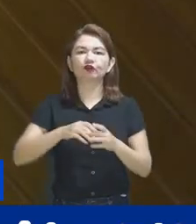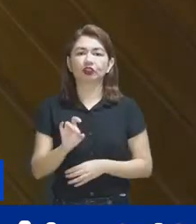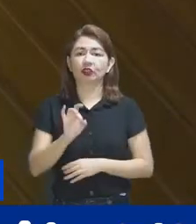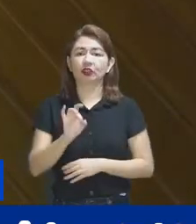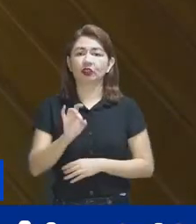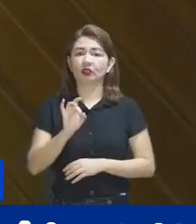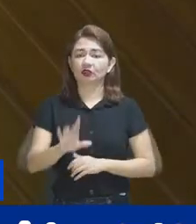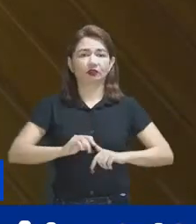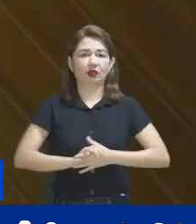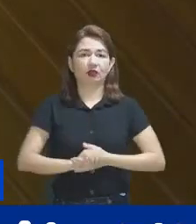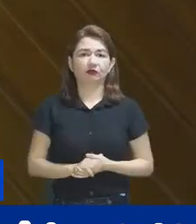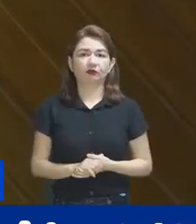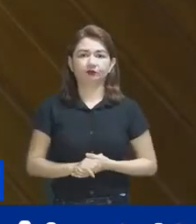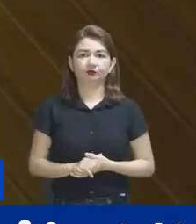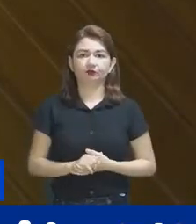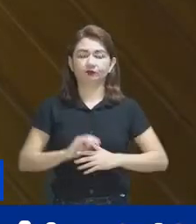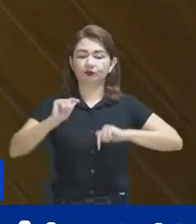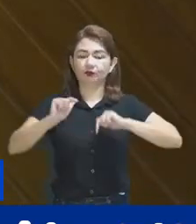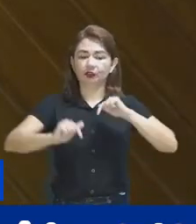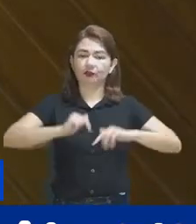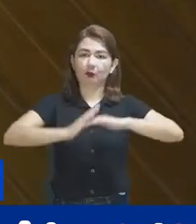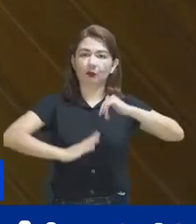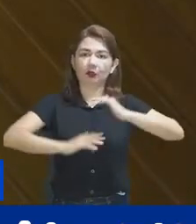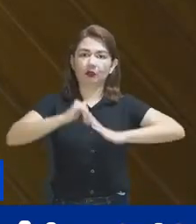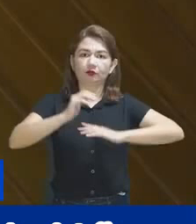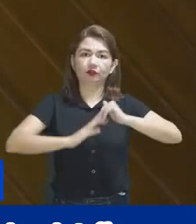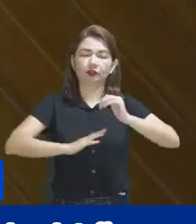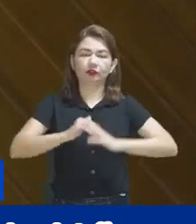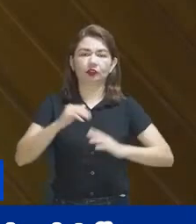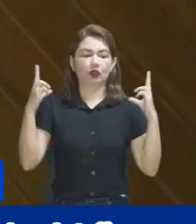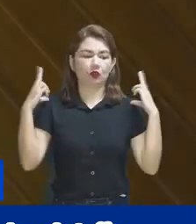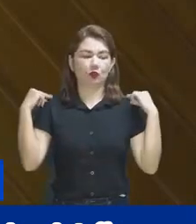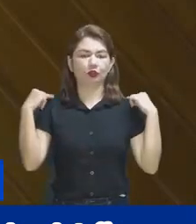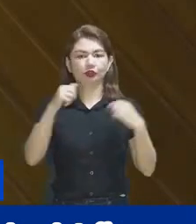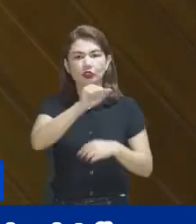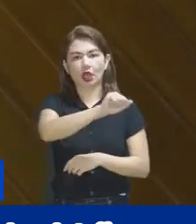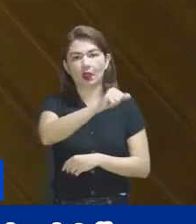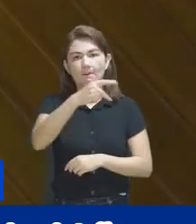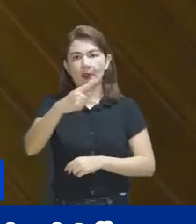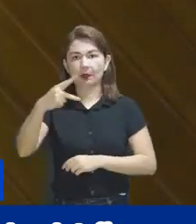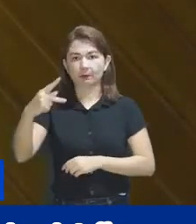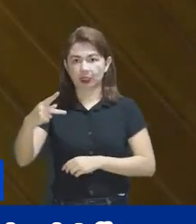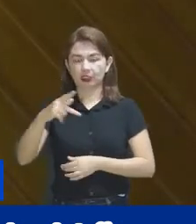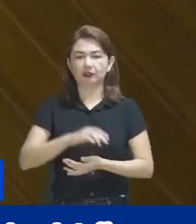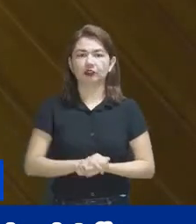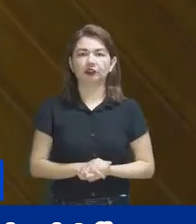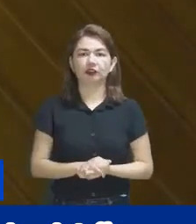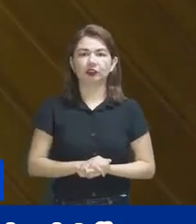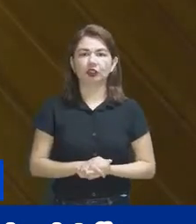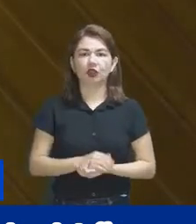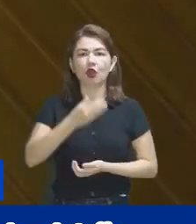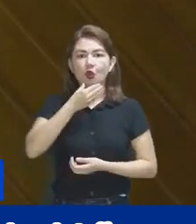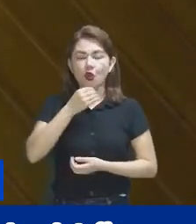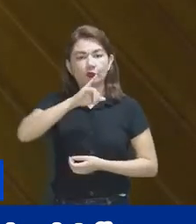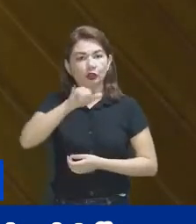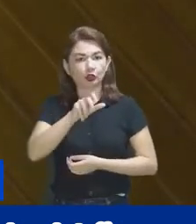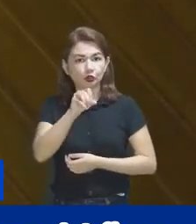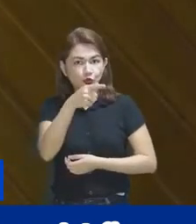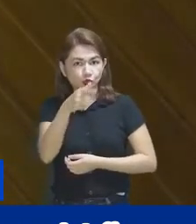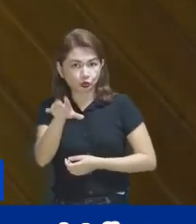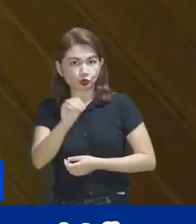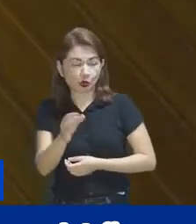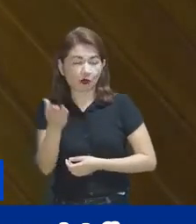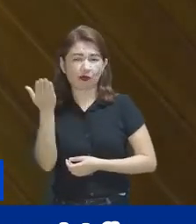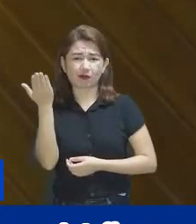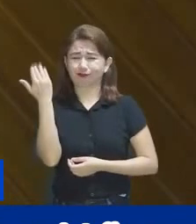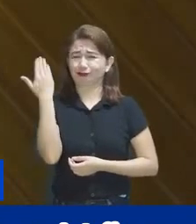exercício legítimo de uma profissão aqui que é de motorista de aplicativo, para a qual o João já era profissional